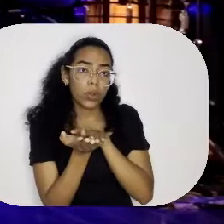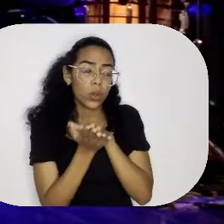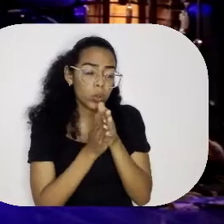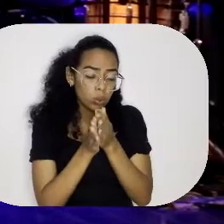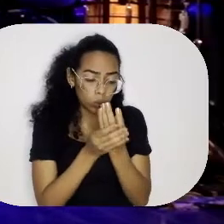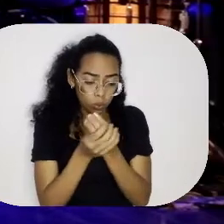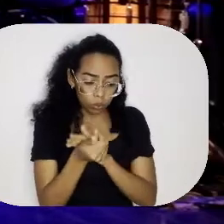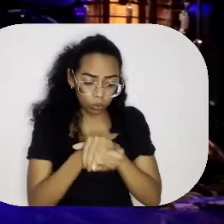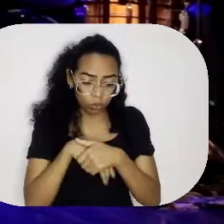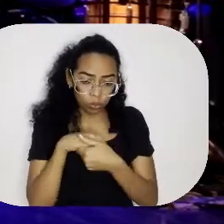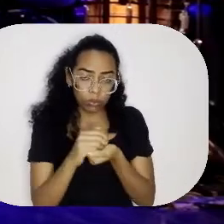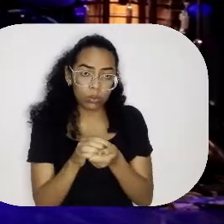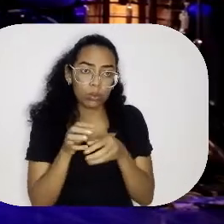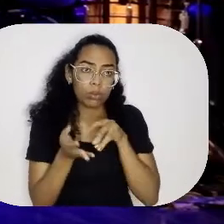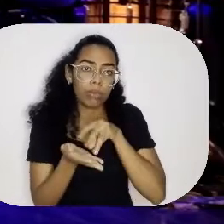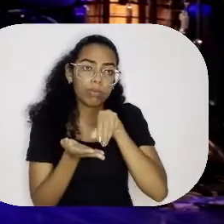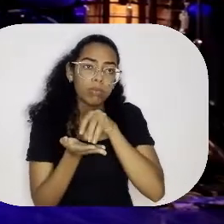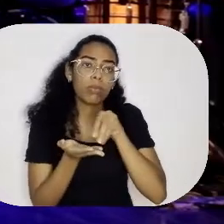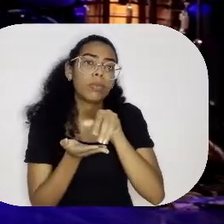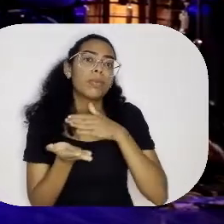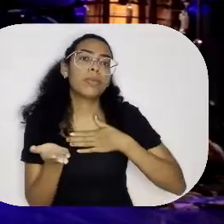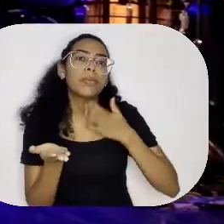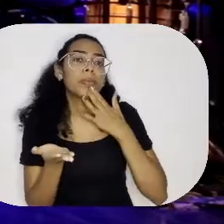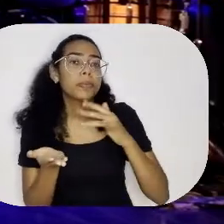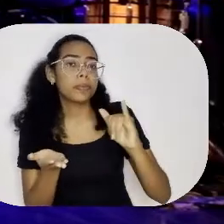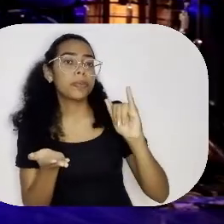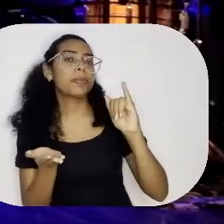temperado no sal de suas mãos.